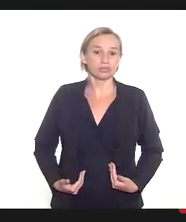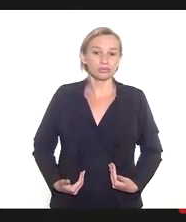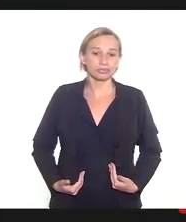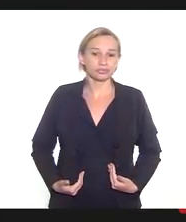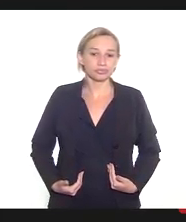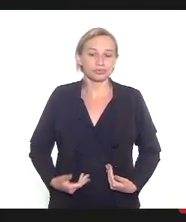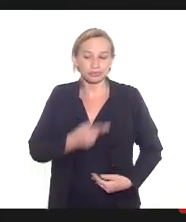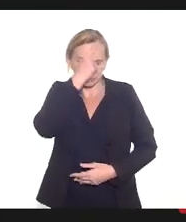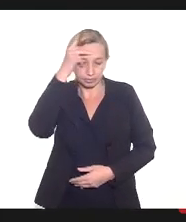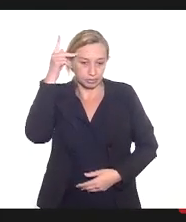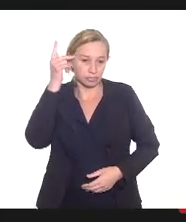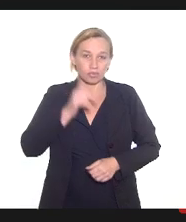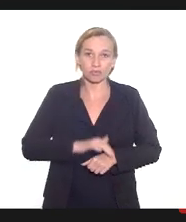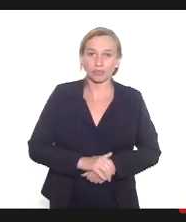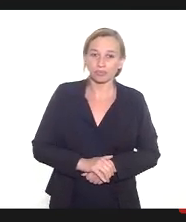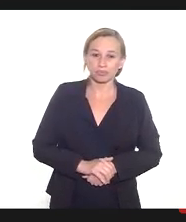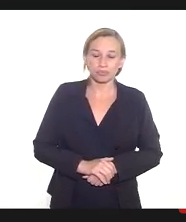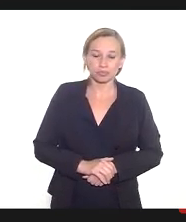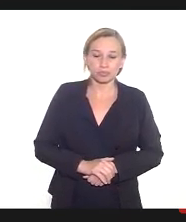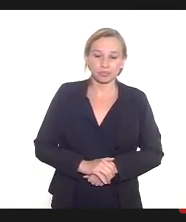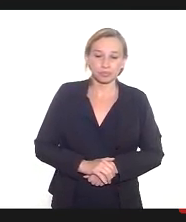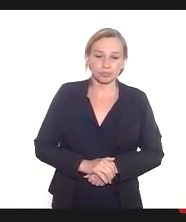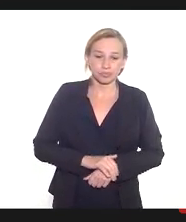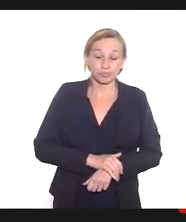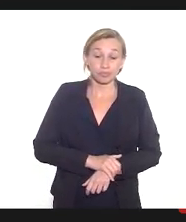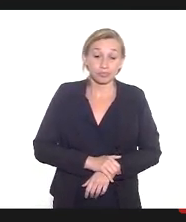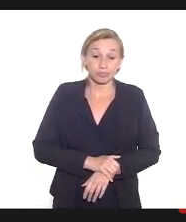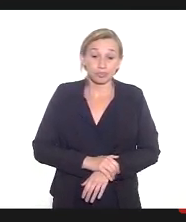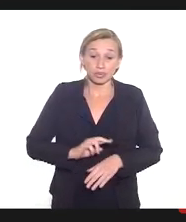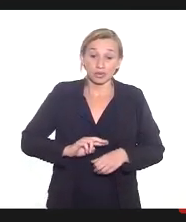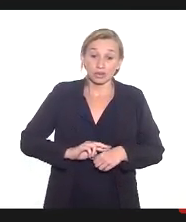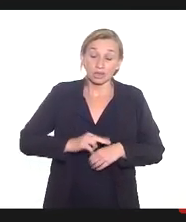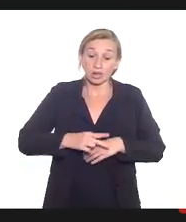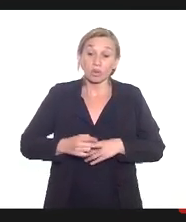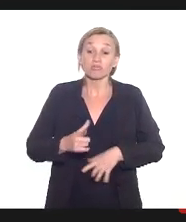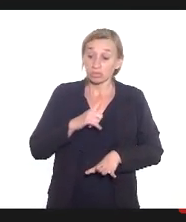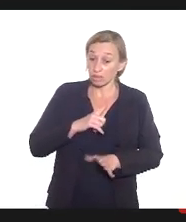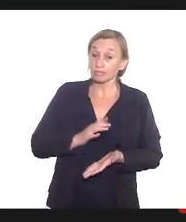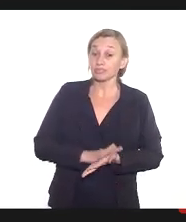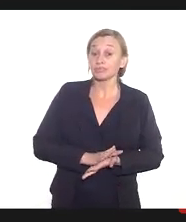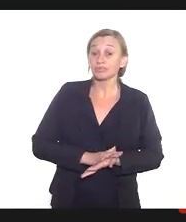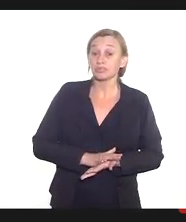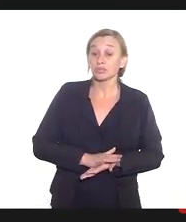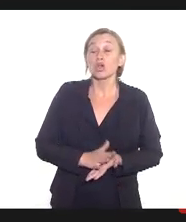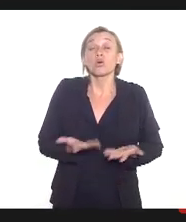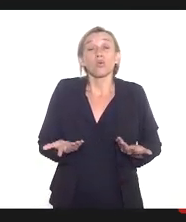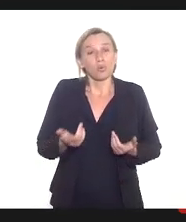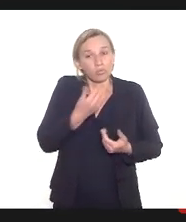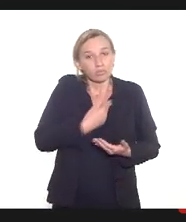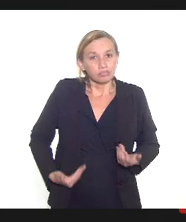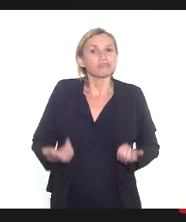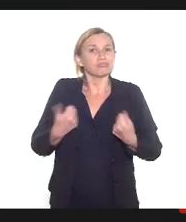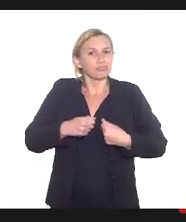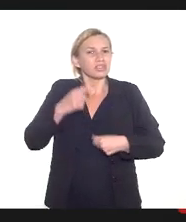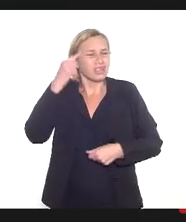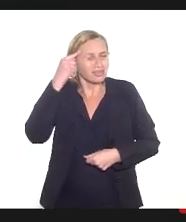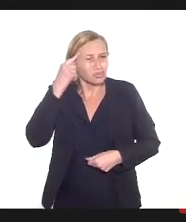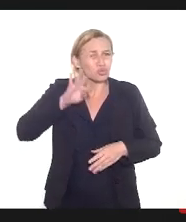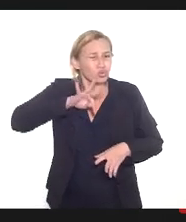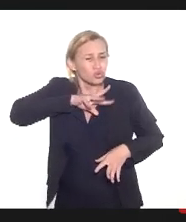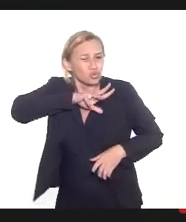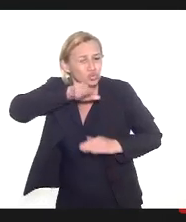das pessoas e e as sequelas que as pessoas têm então o governo tem que pensar nisso tudo